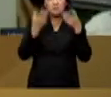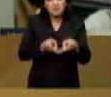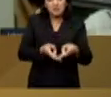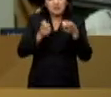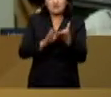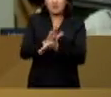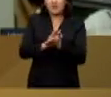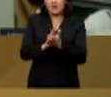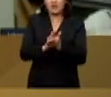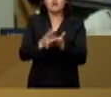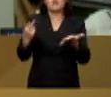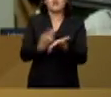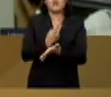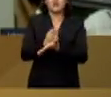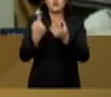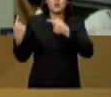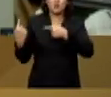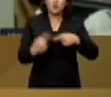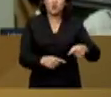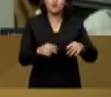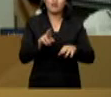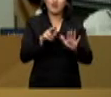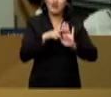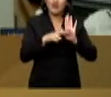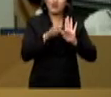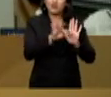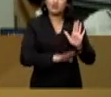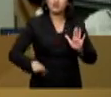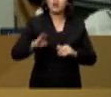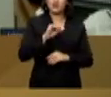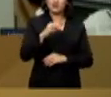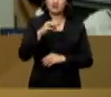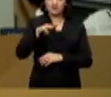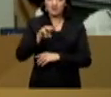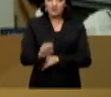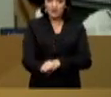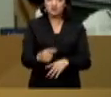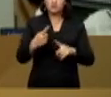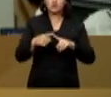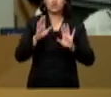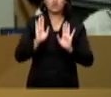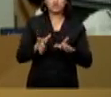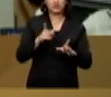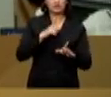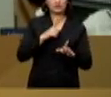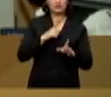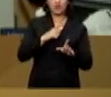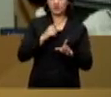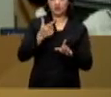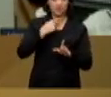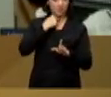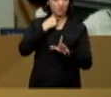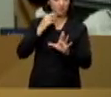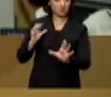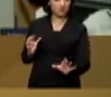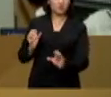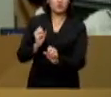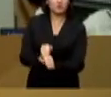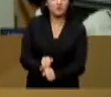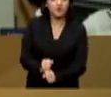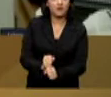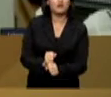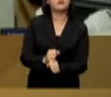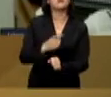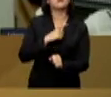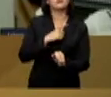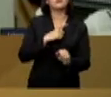do ICMS, visto que a própria cláusula determina que a concretização da não cumulatividade se dê a partir da disciplina